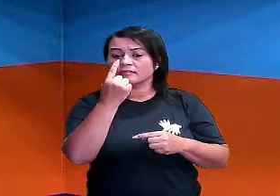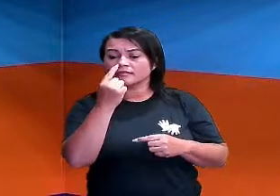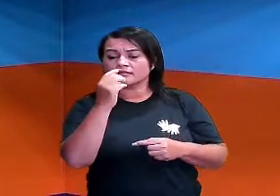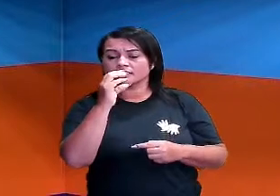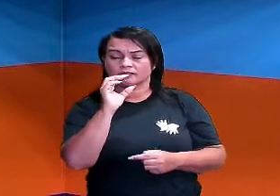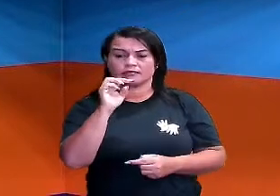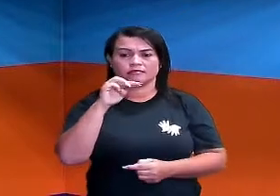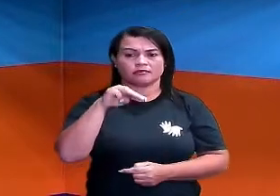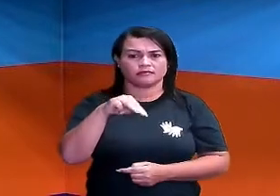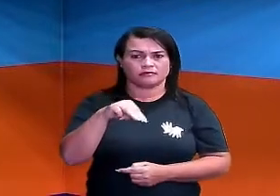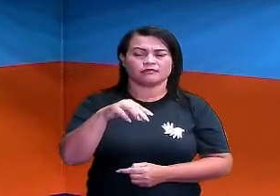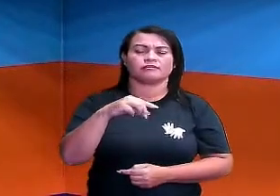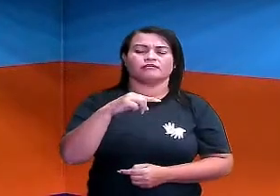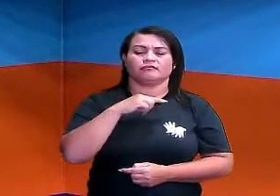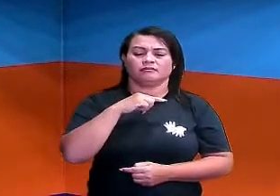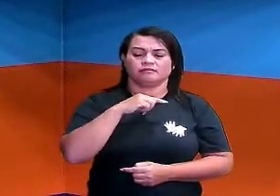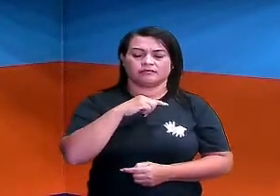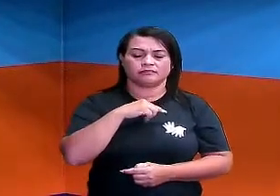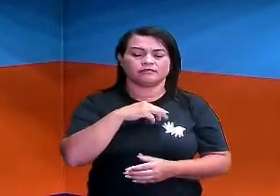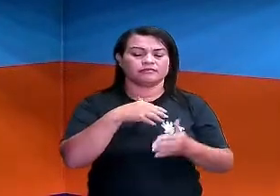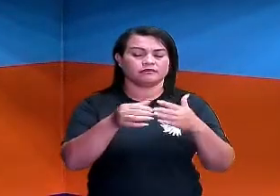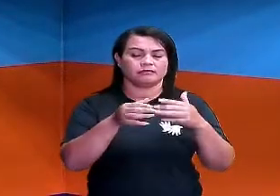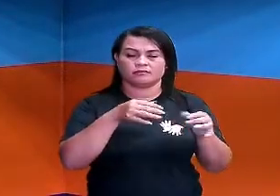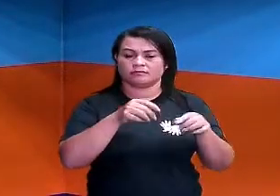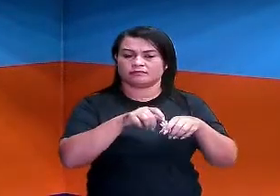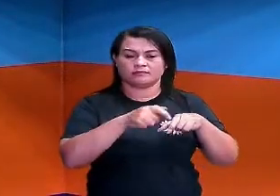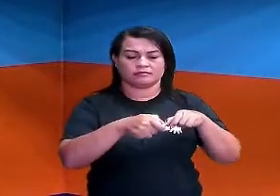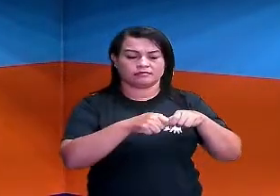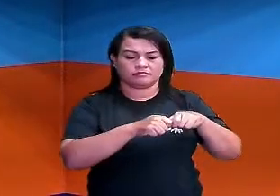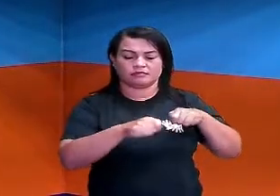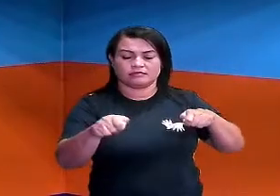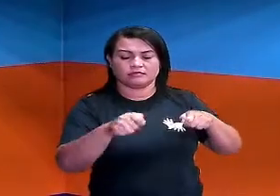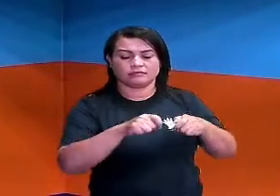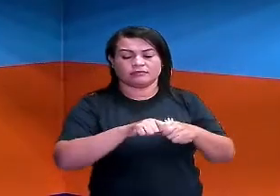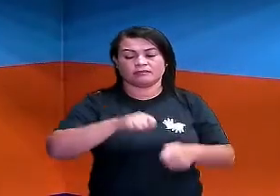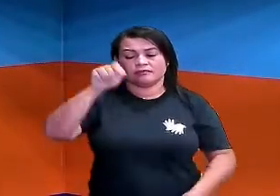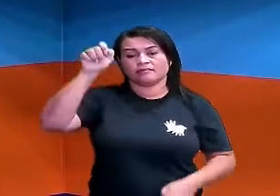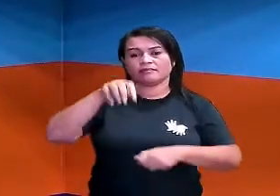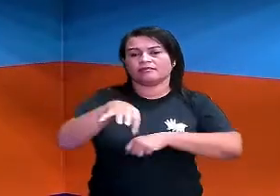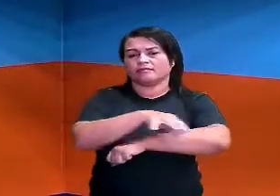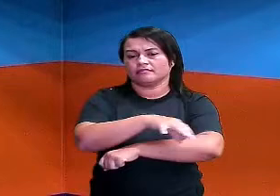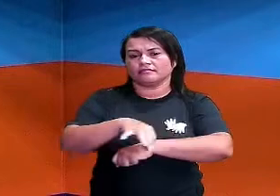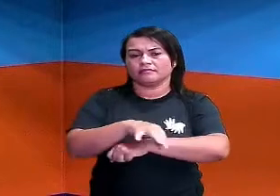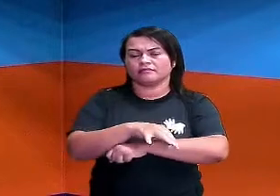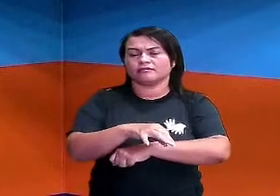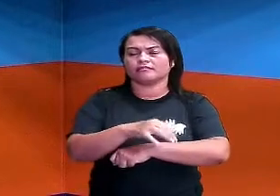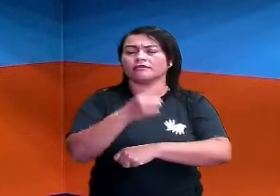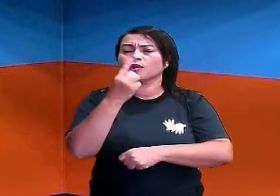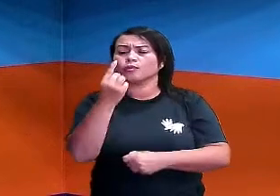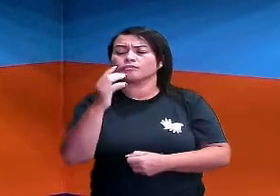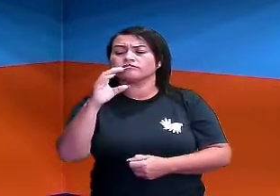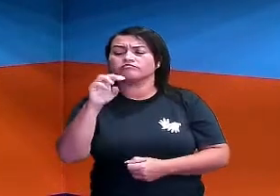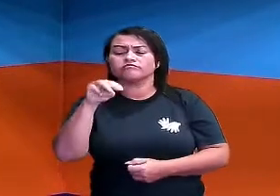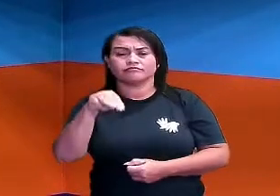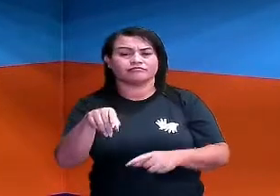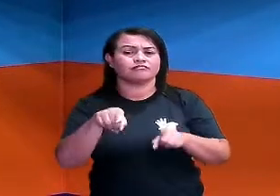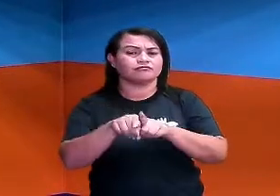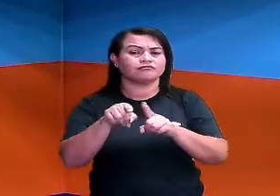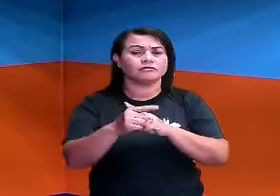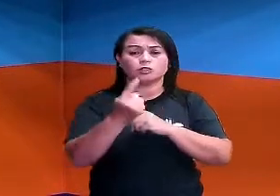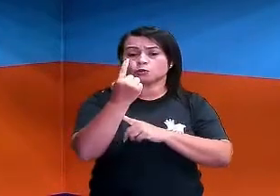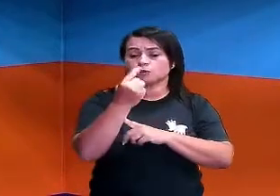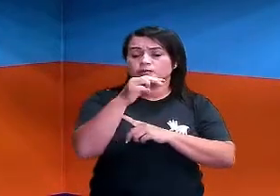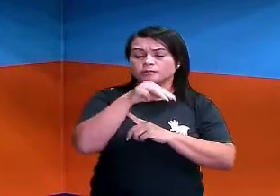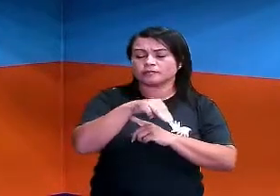ser 1 centímetro, tanto na fita, quanto na trena e na régua. 1 milímetro vai ser 1